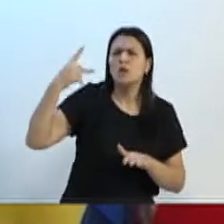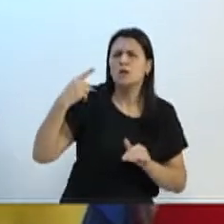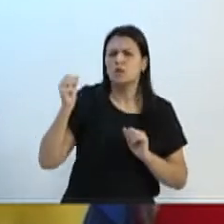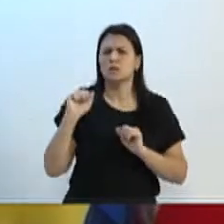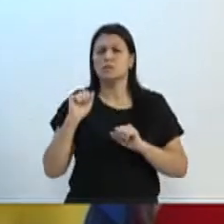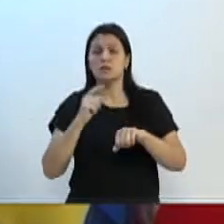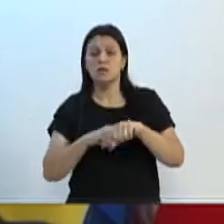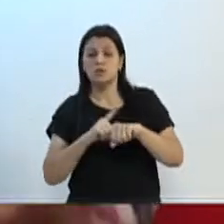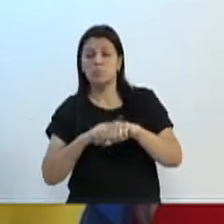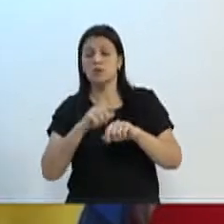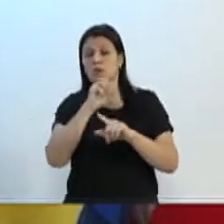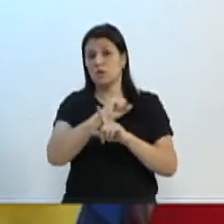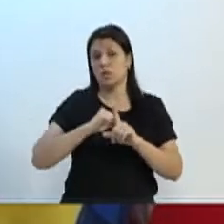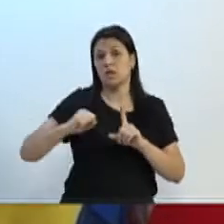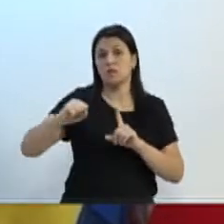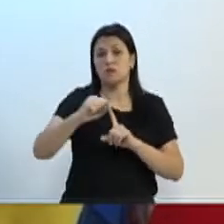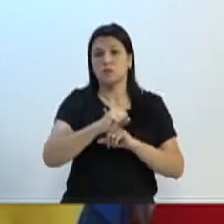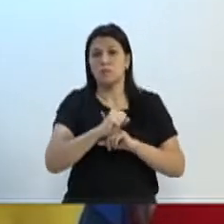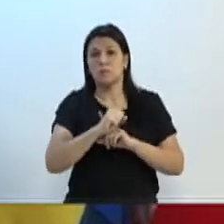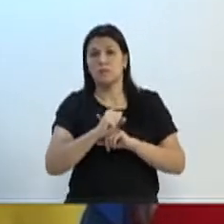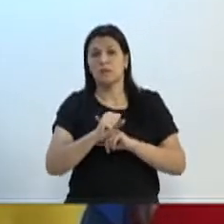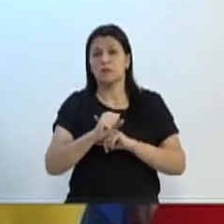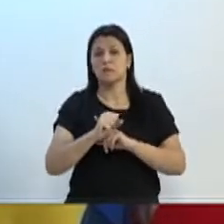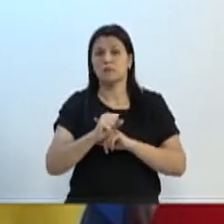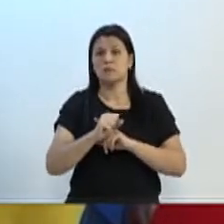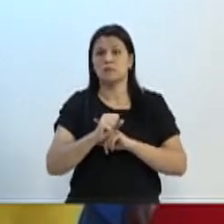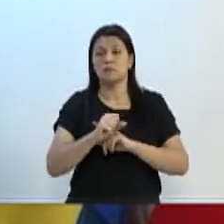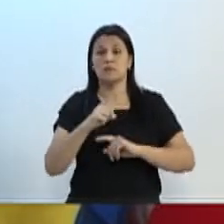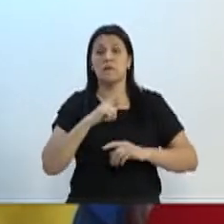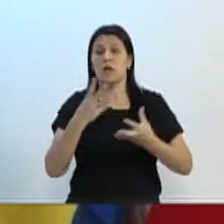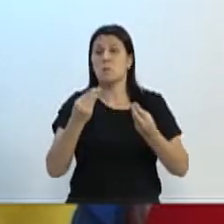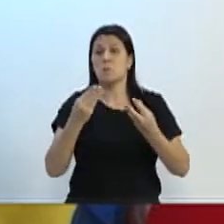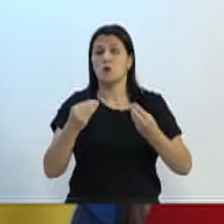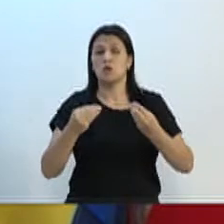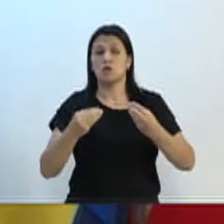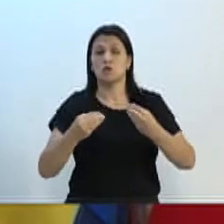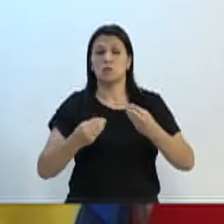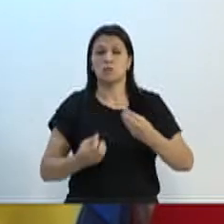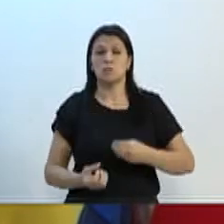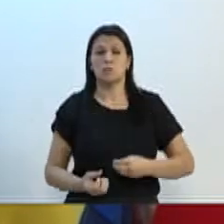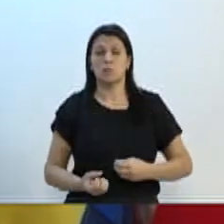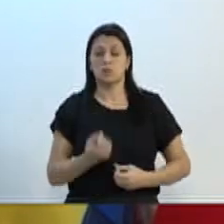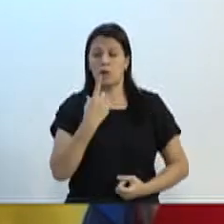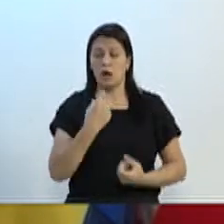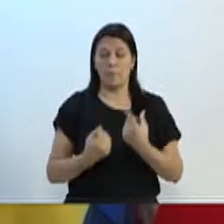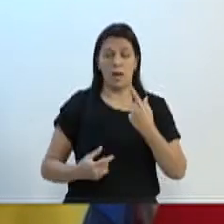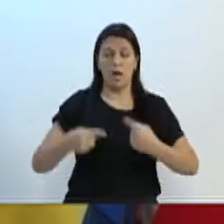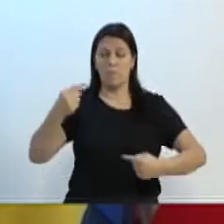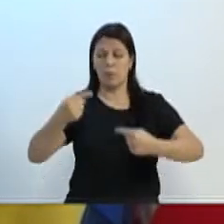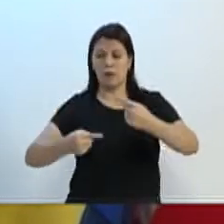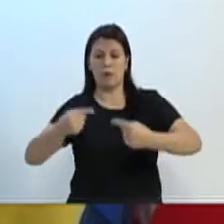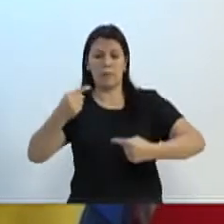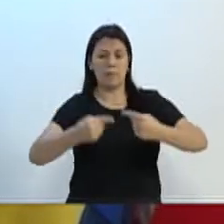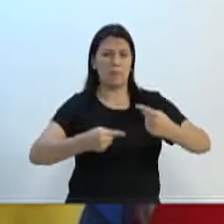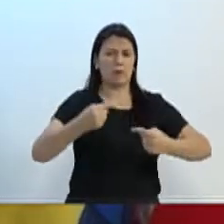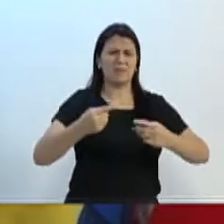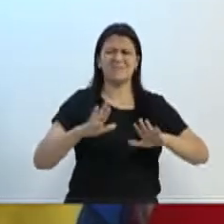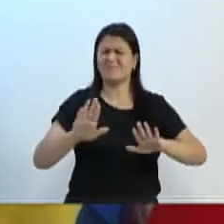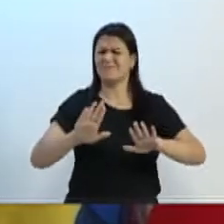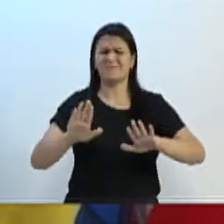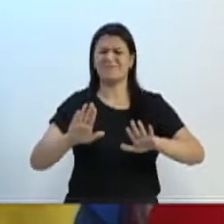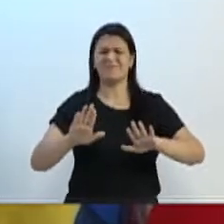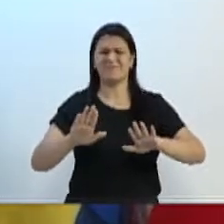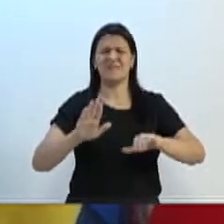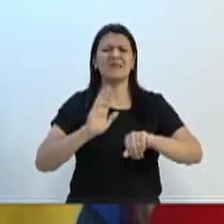sociedade procura a guerra, o conflito, o xingamento, não ser tão atrativo. Mas eu não faço política